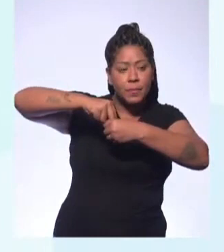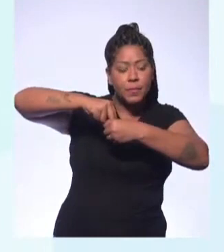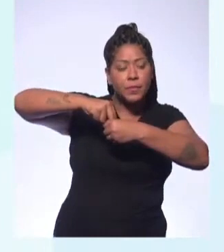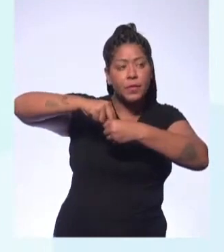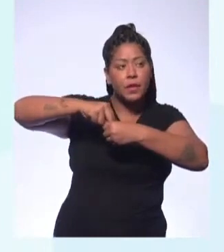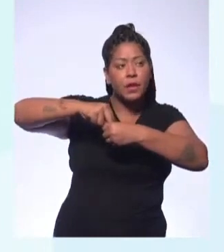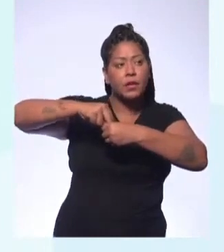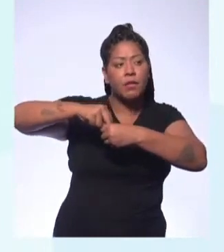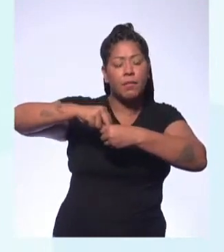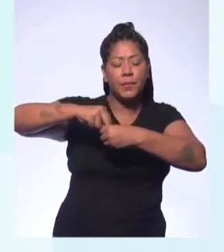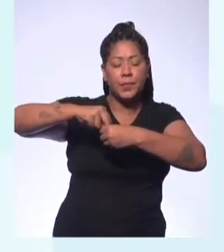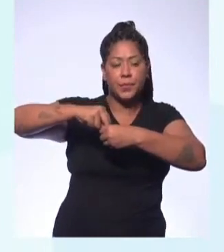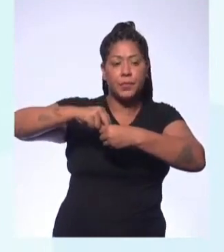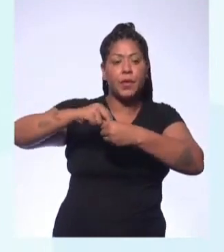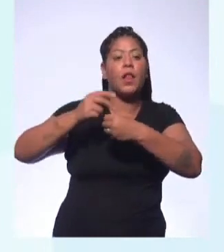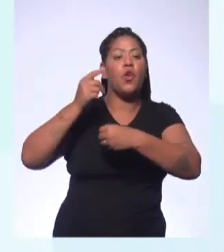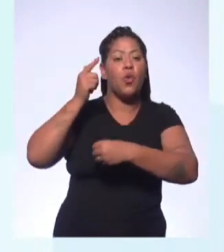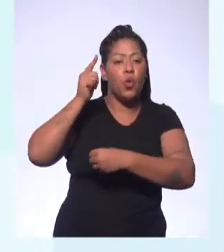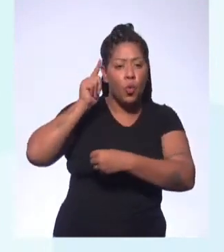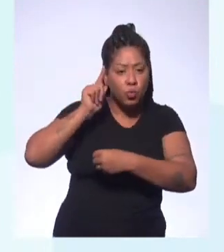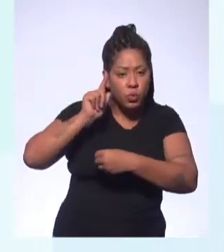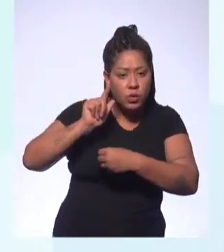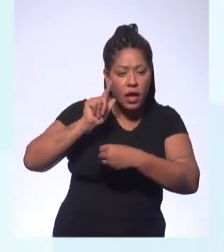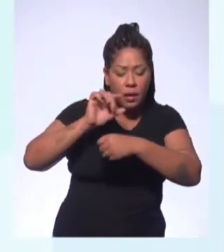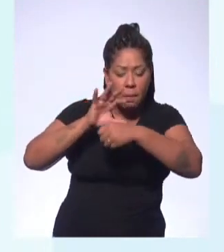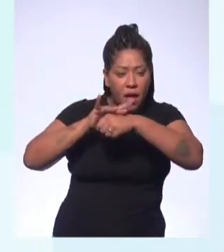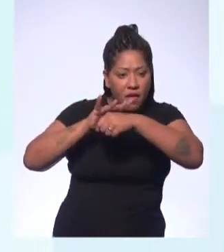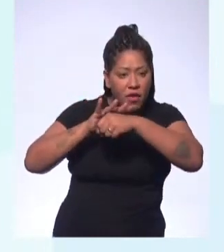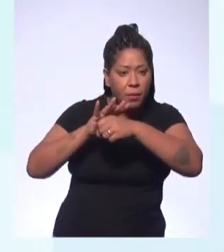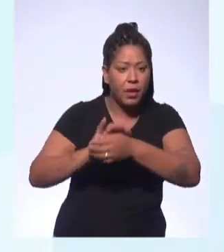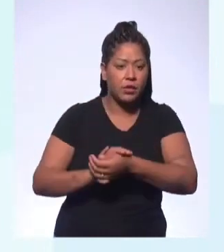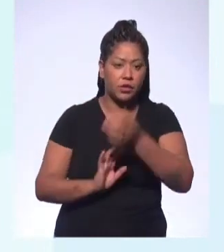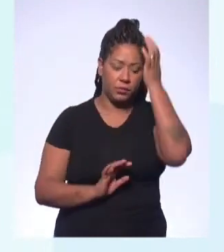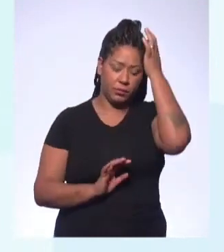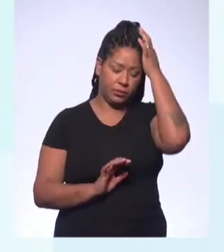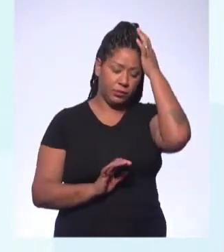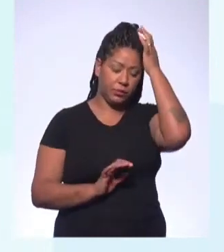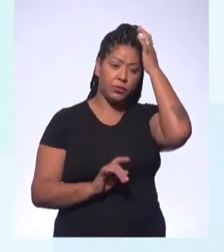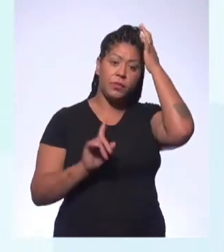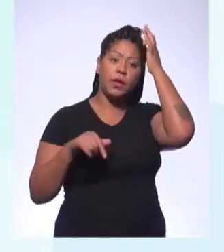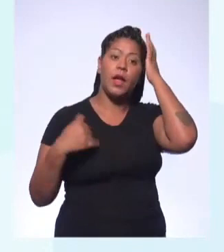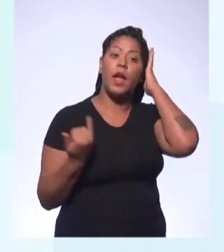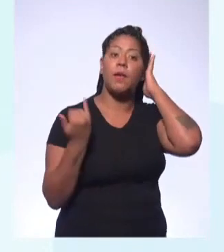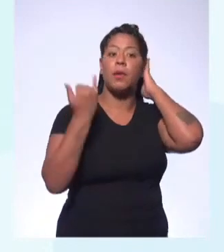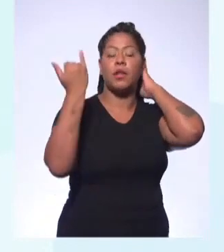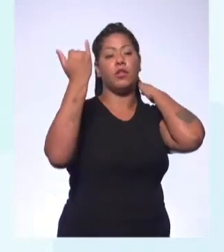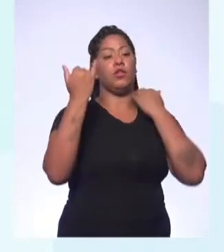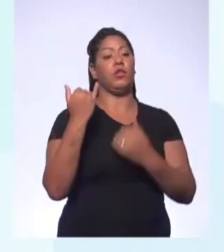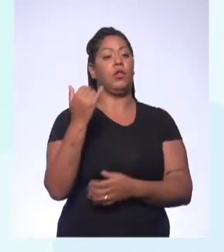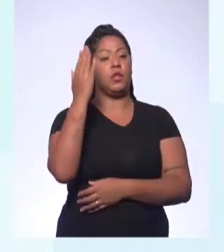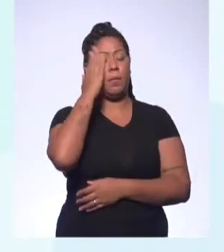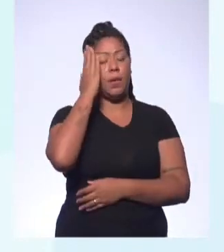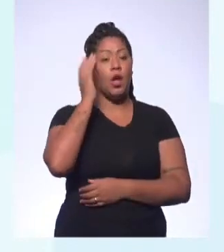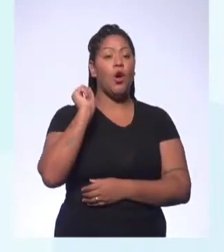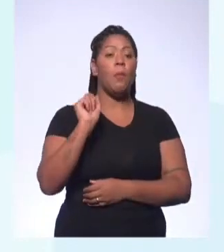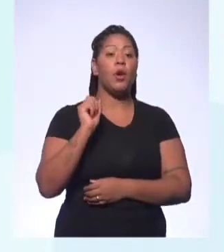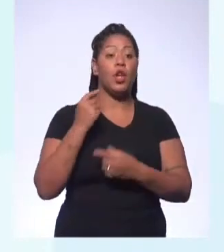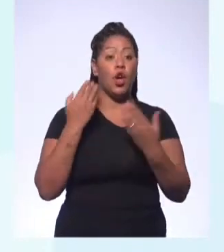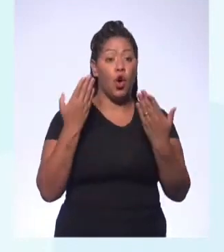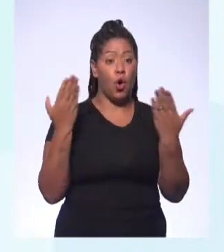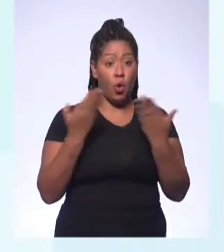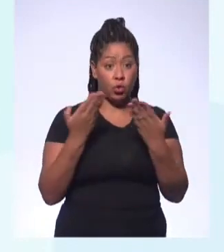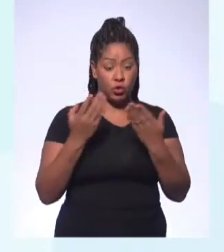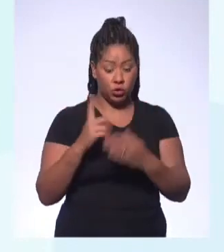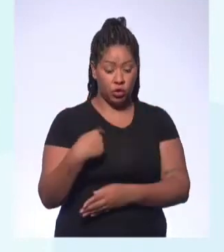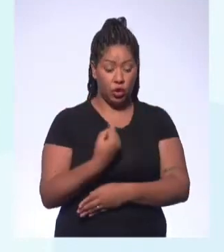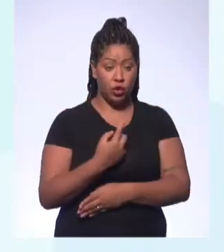específicas, ele começa a atacar. É importante saber disso, porque, por exemplo, hoje a gente está usando a máscara para tentar combater